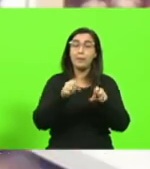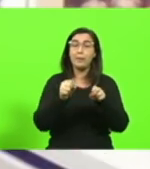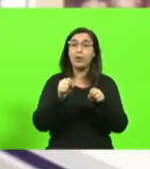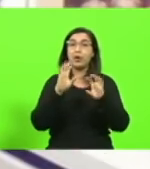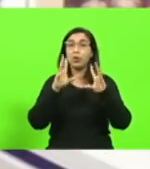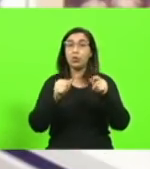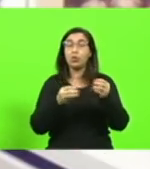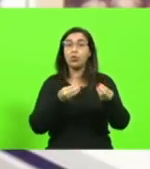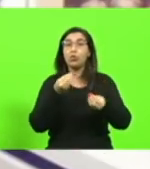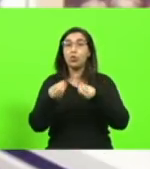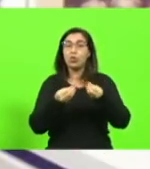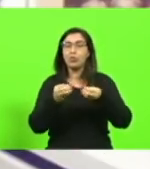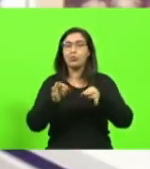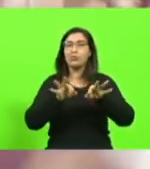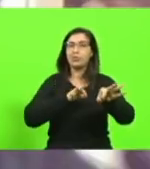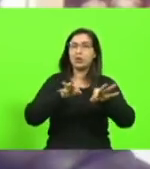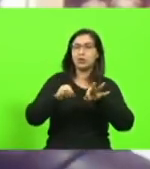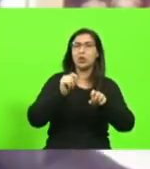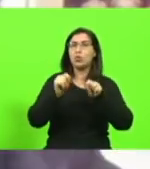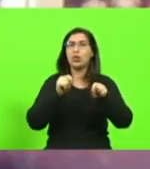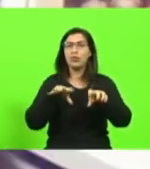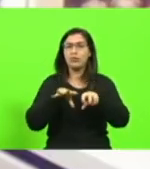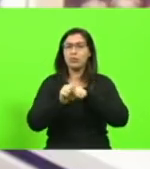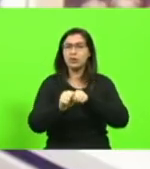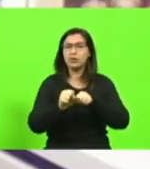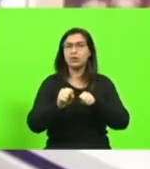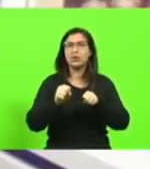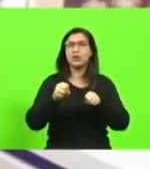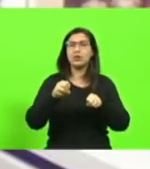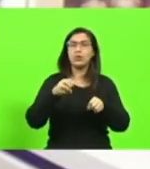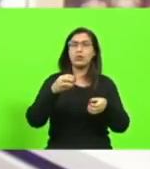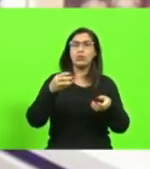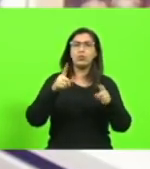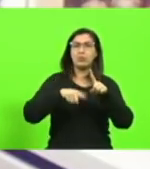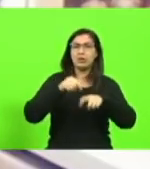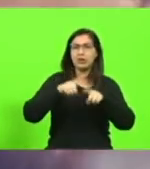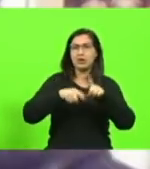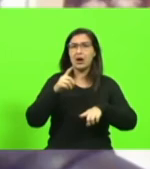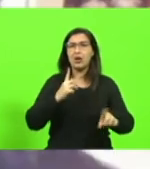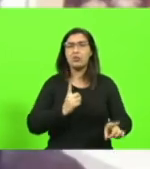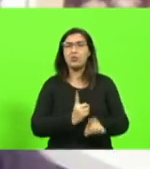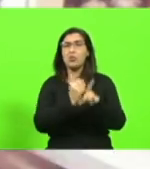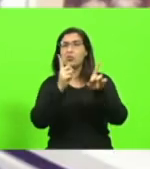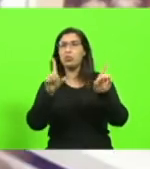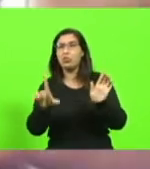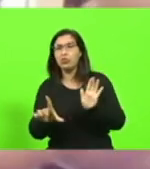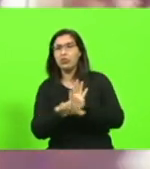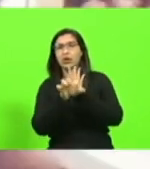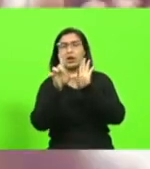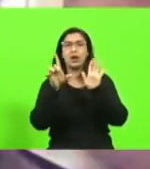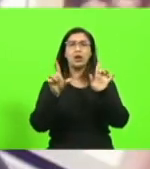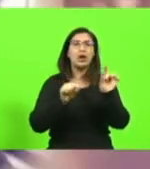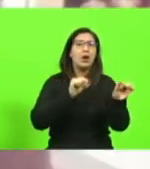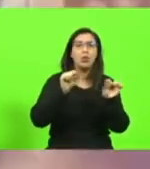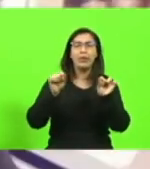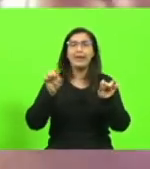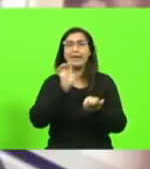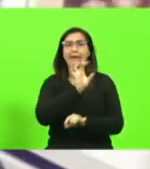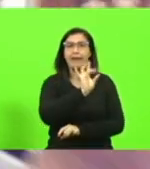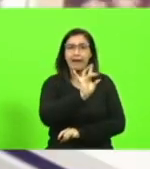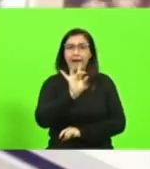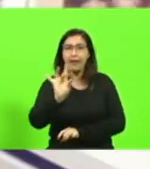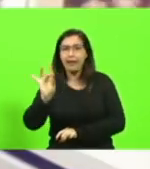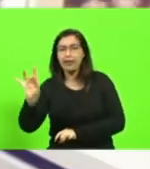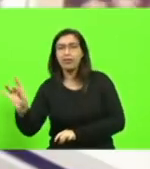é formação, o que é material, o que é encontro, o que é lei, o que é, né? Cada ação,